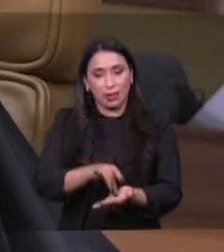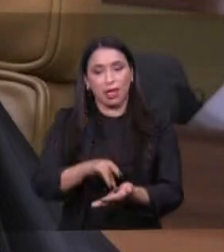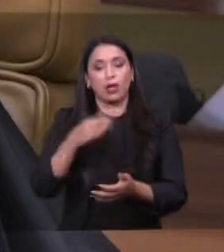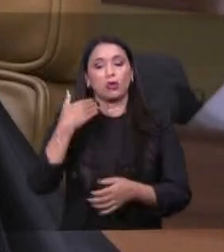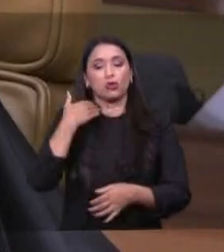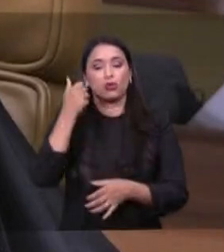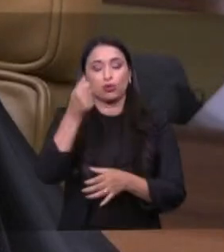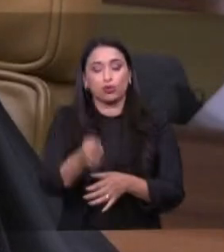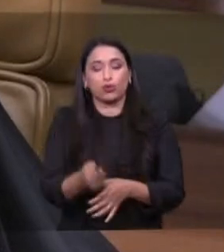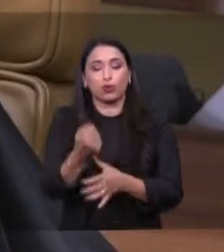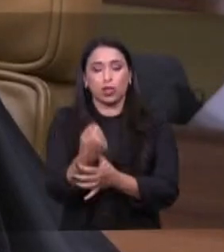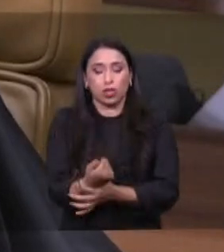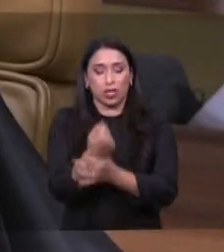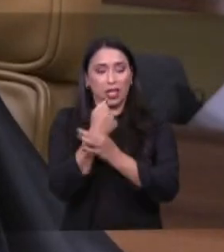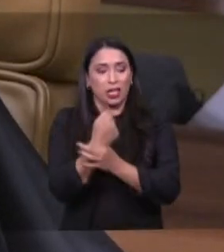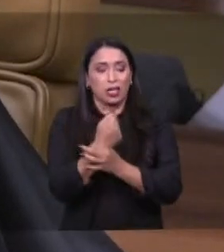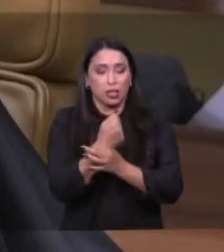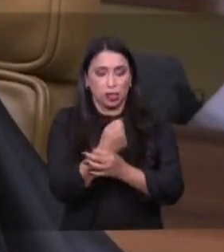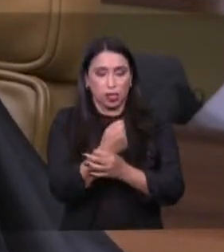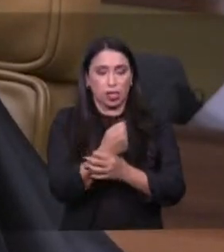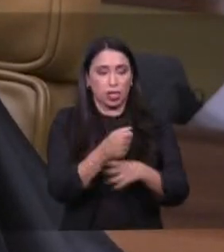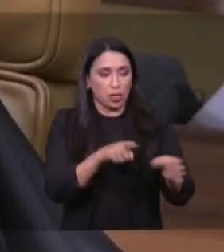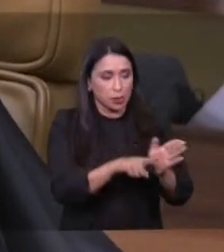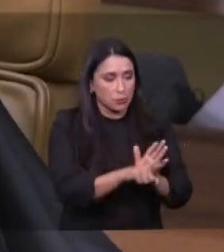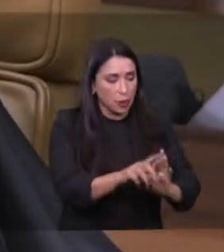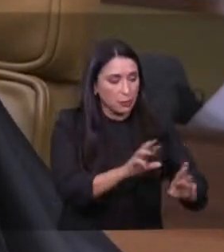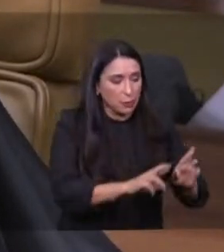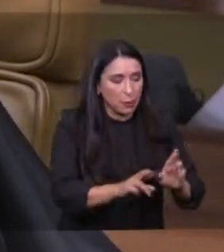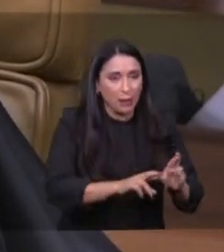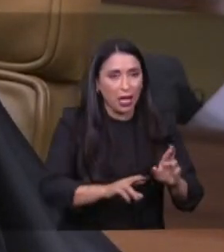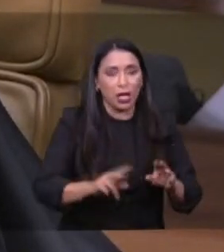juiz das garantias em todo o país, tudo